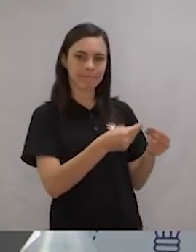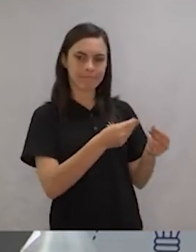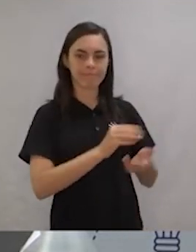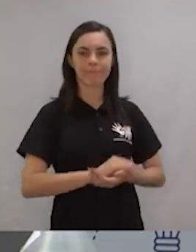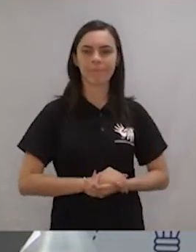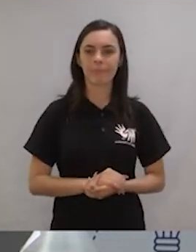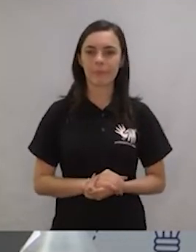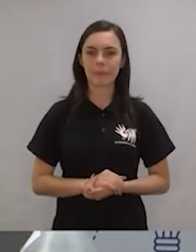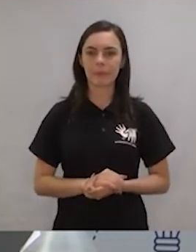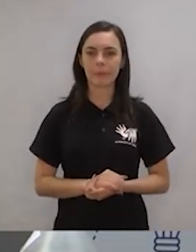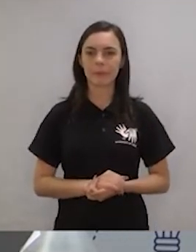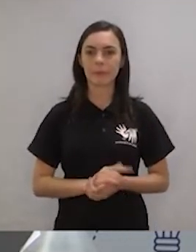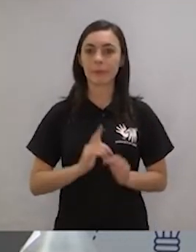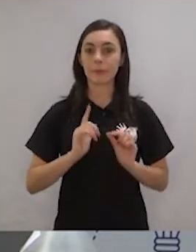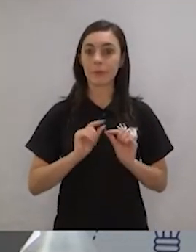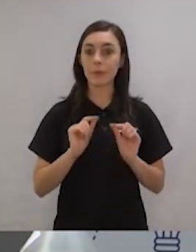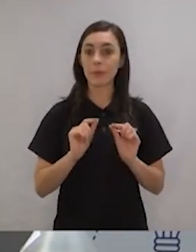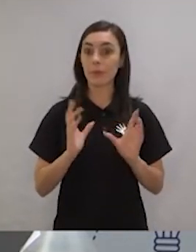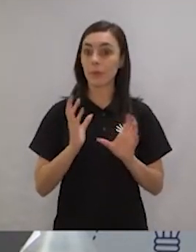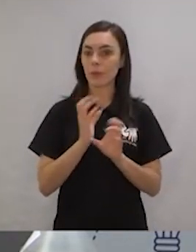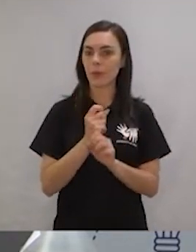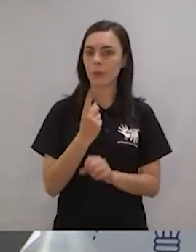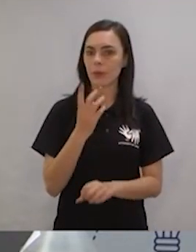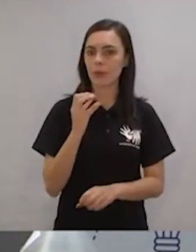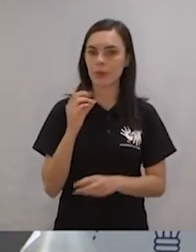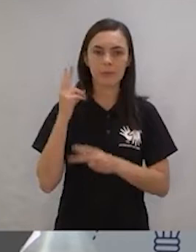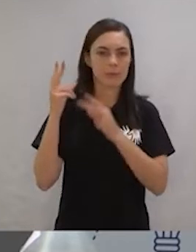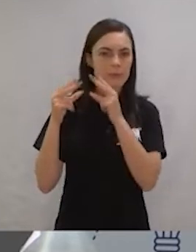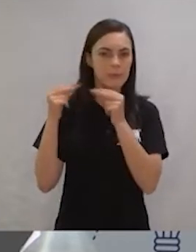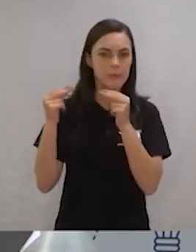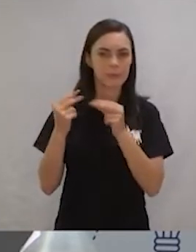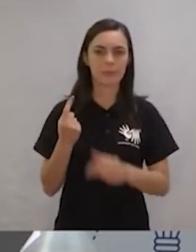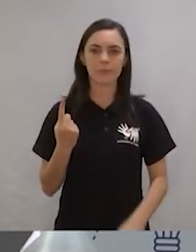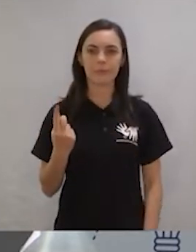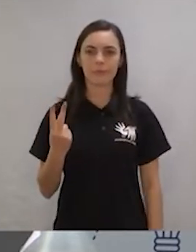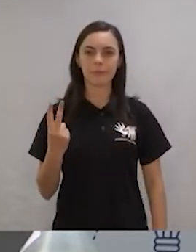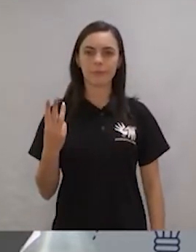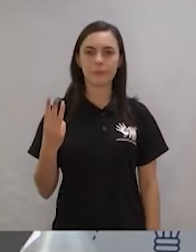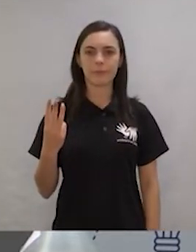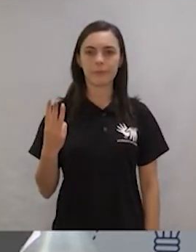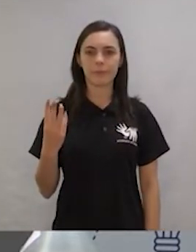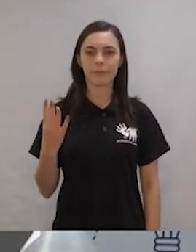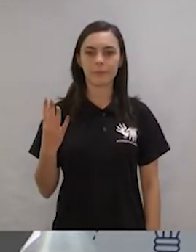esses laços. E nós temos aqui os 10 lacinhos dela.